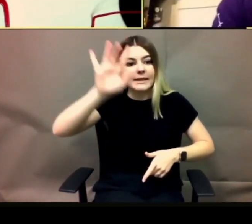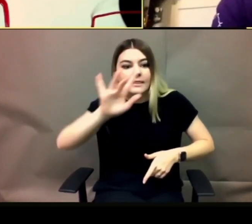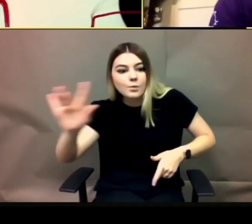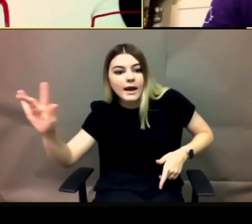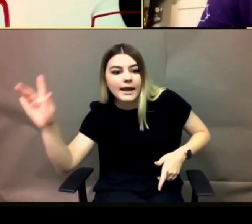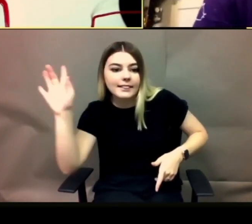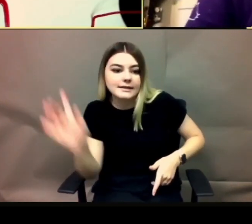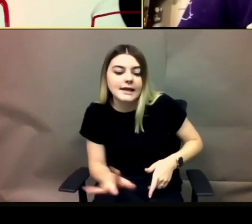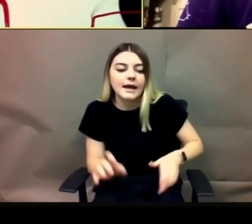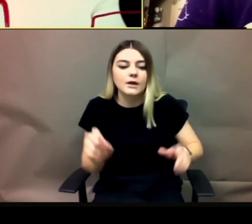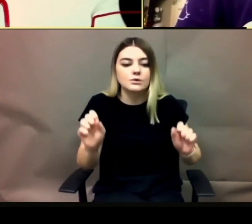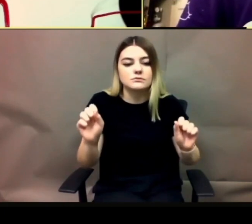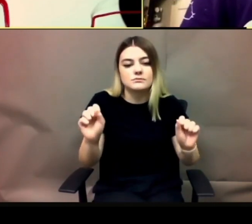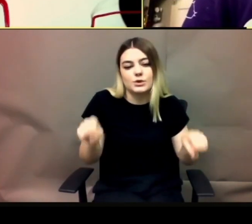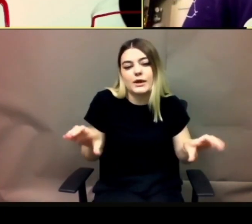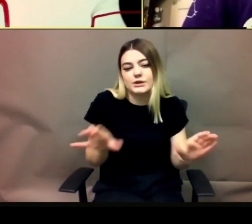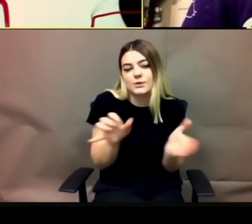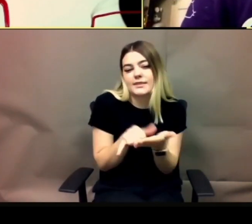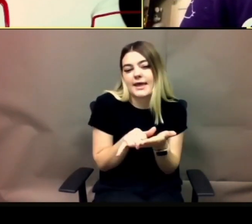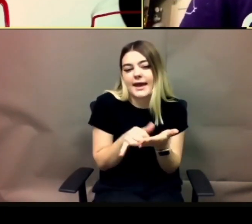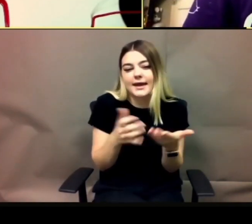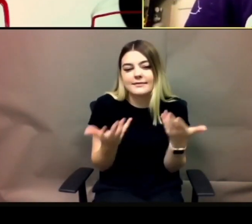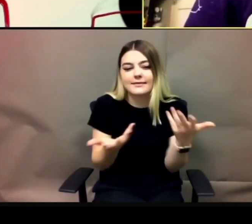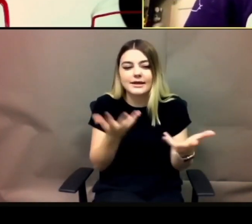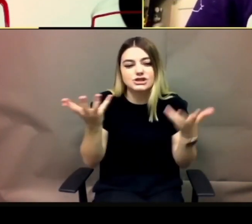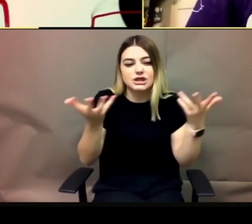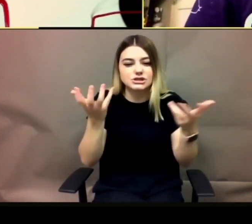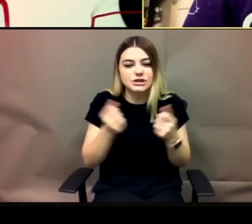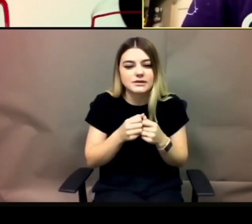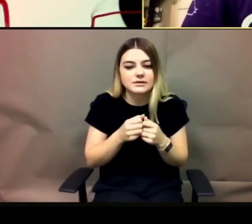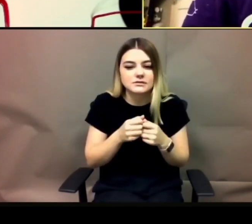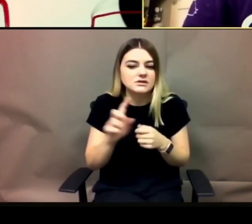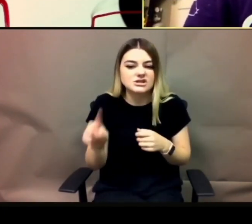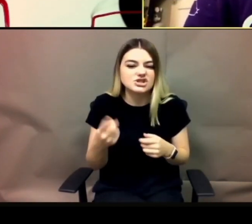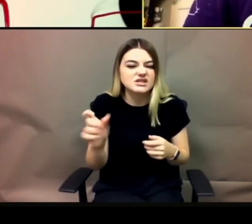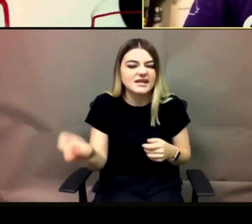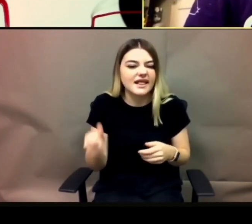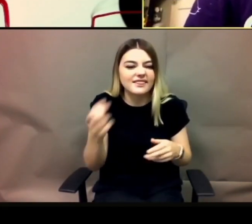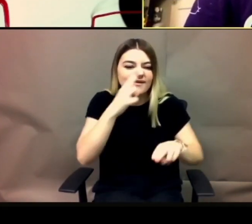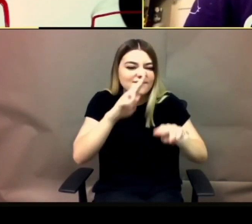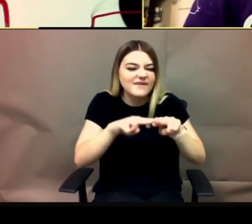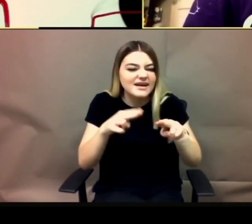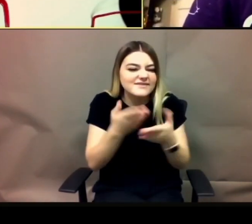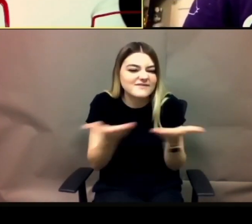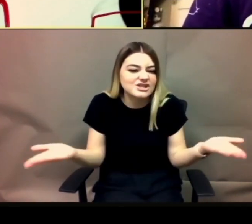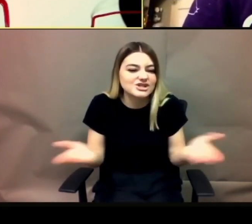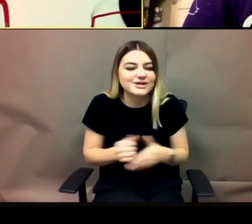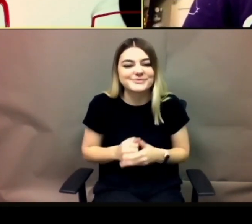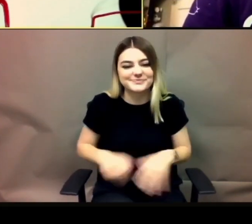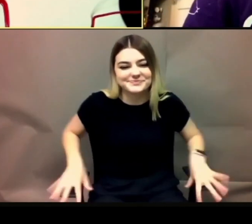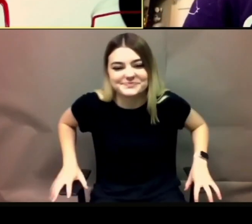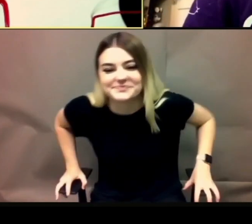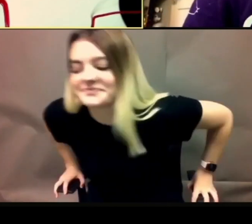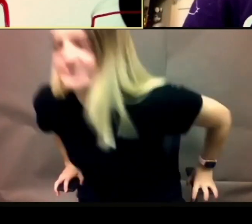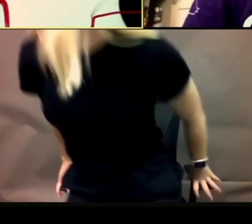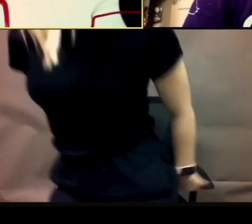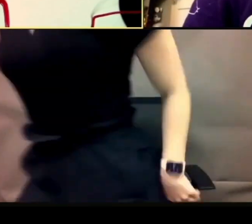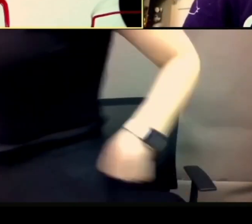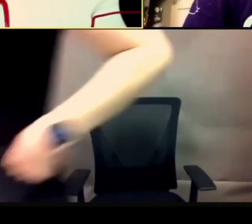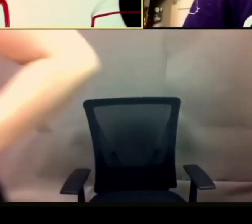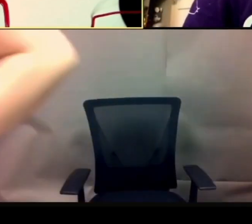para cima, para baixo, para o lado, por exemplo, como um gesto. Então, é um outro recurso interessante.